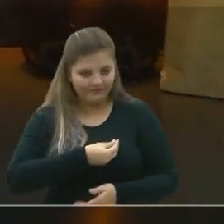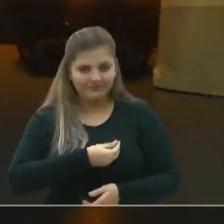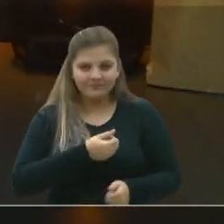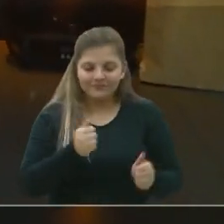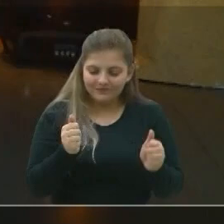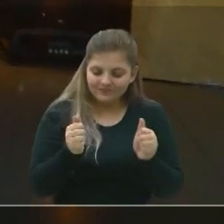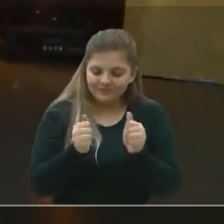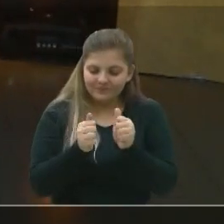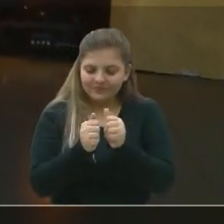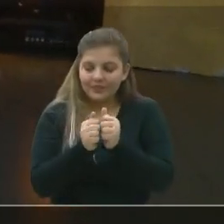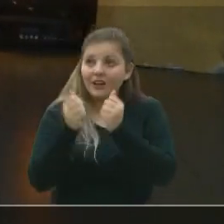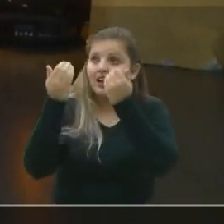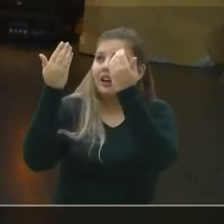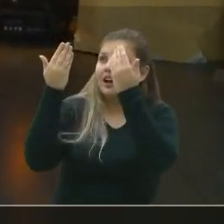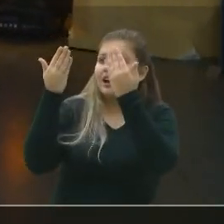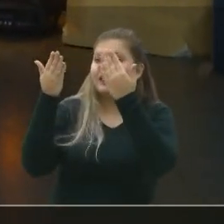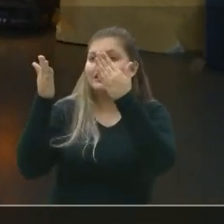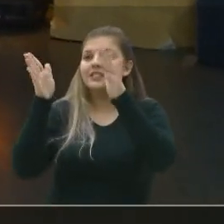aqui.